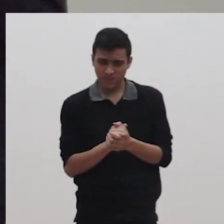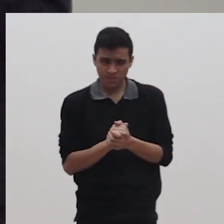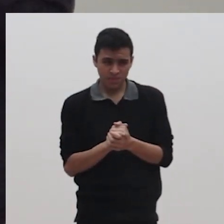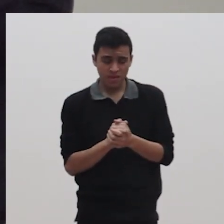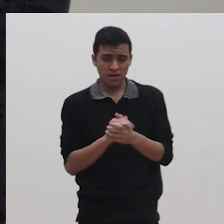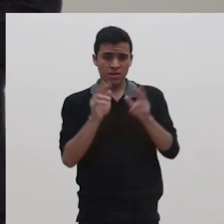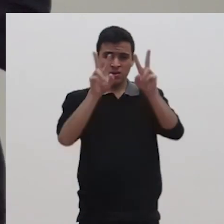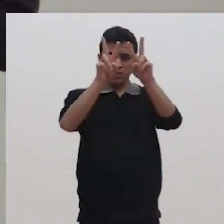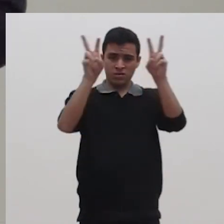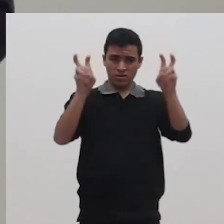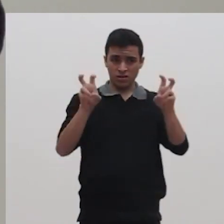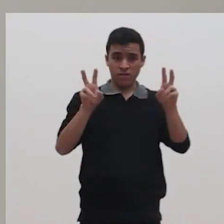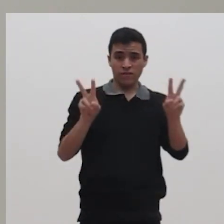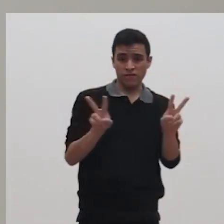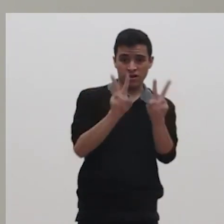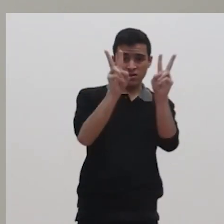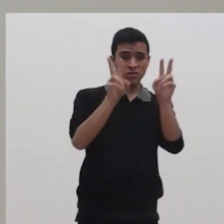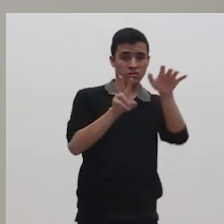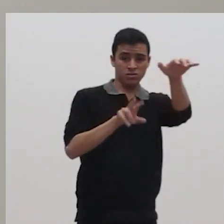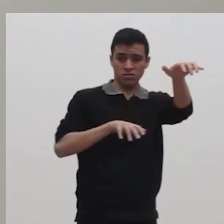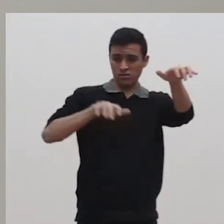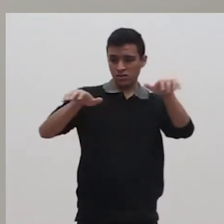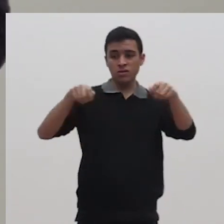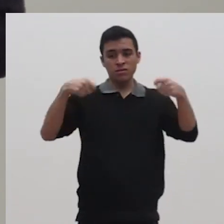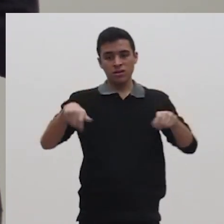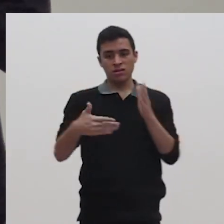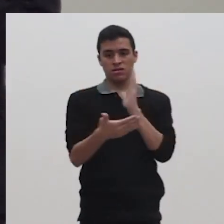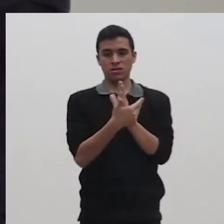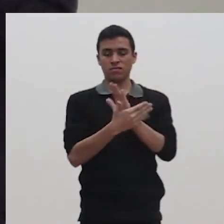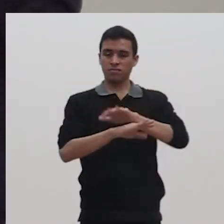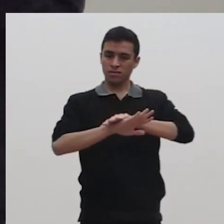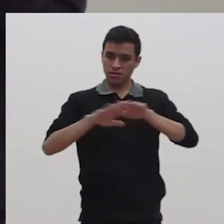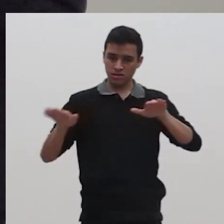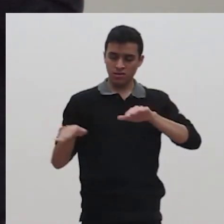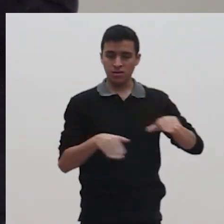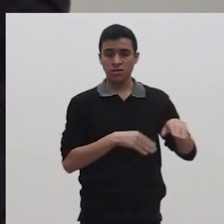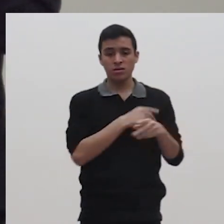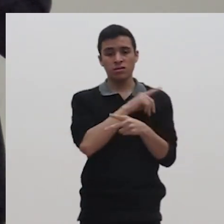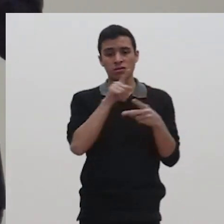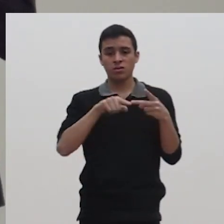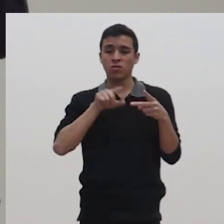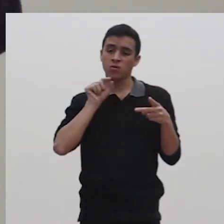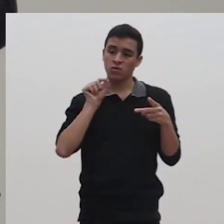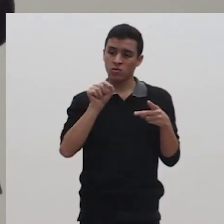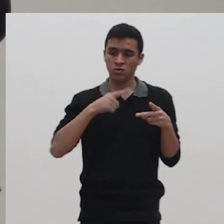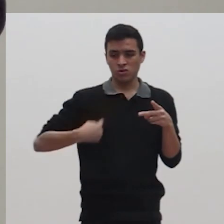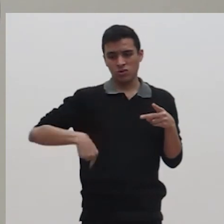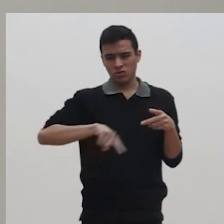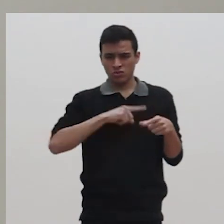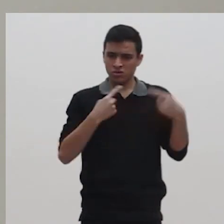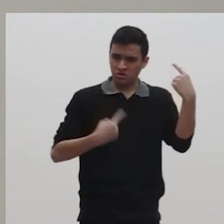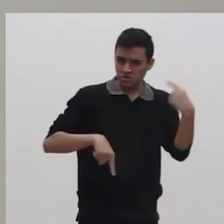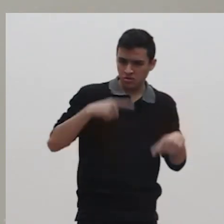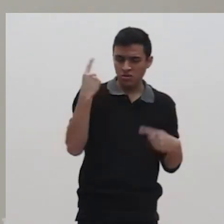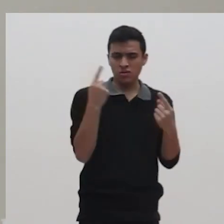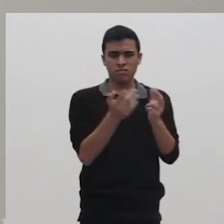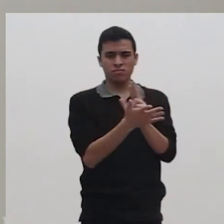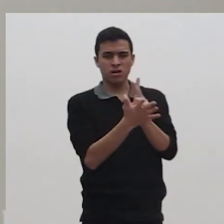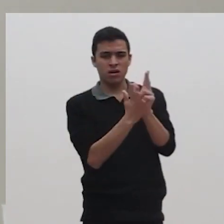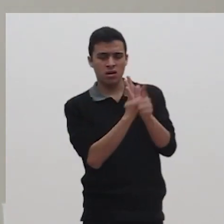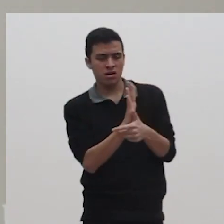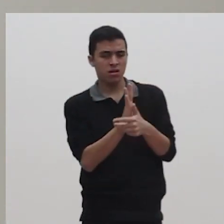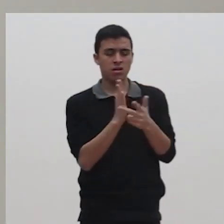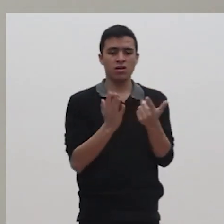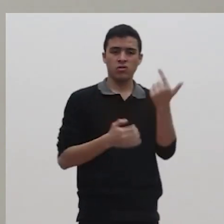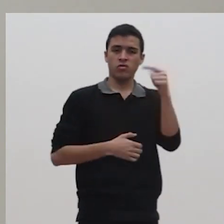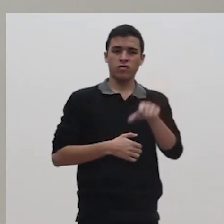essa questão de valorização setorial ela tem que terminar. A segunda é quando a gente está discutindo obras, outras coisas, de repente aparece